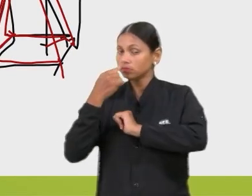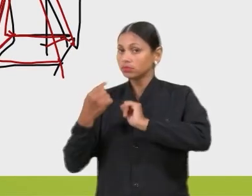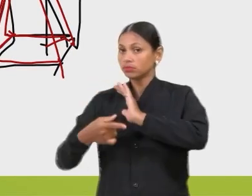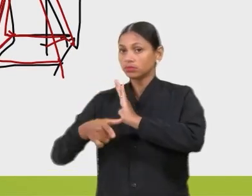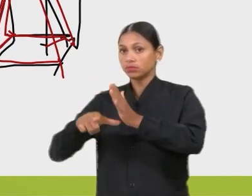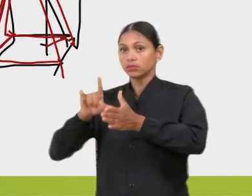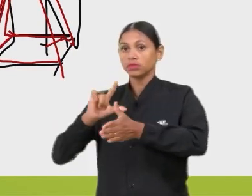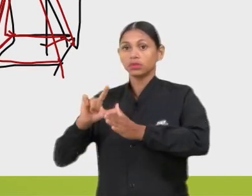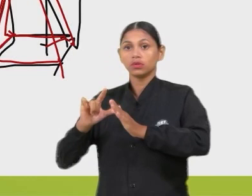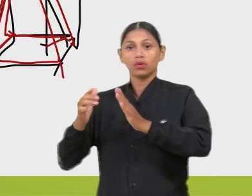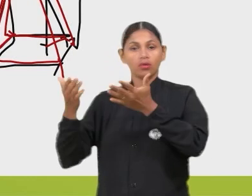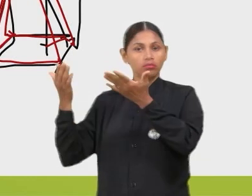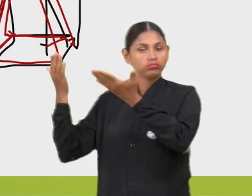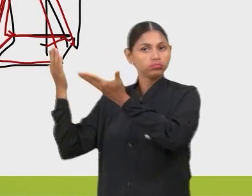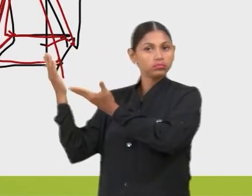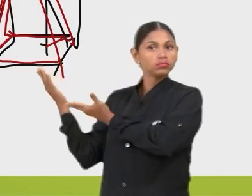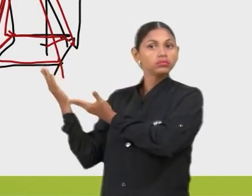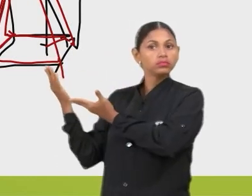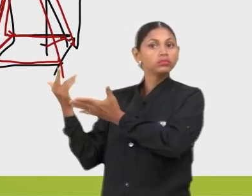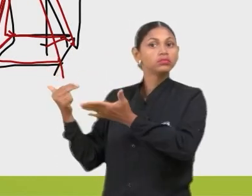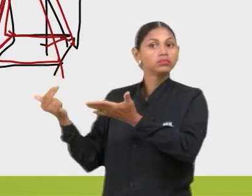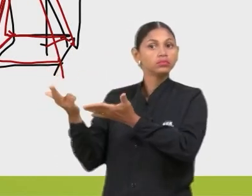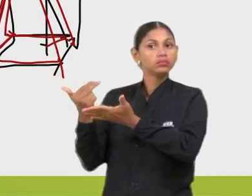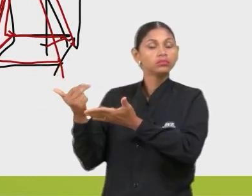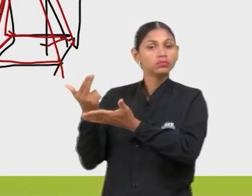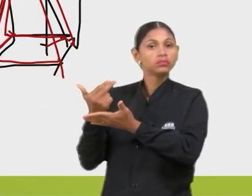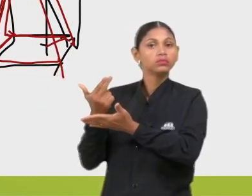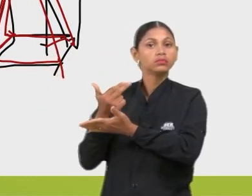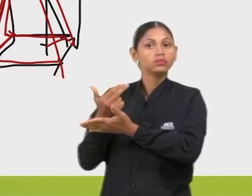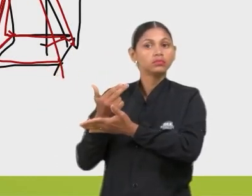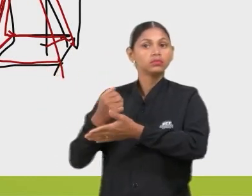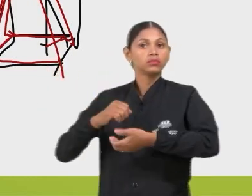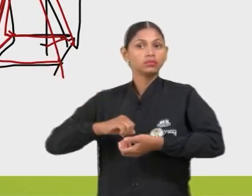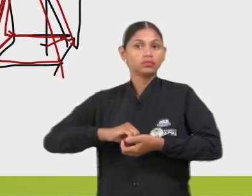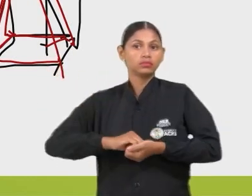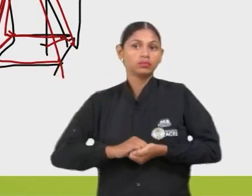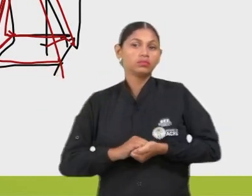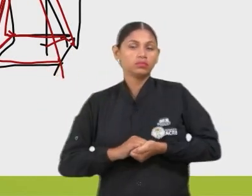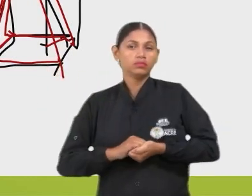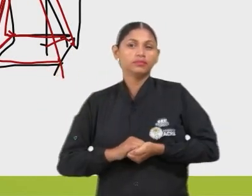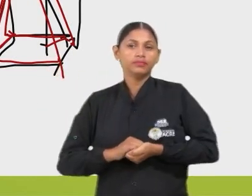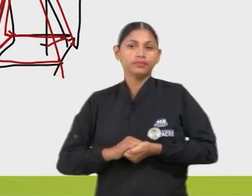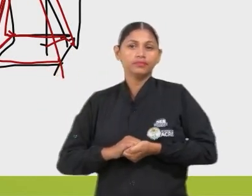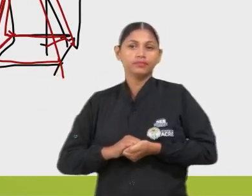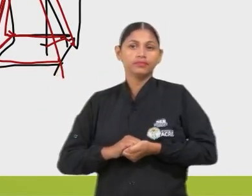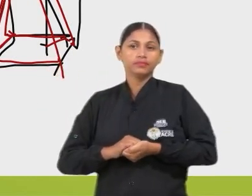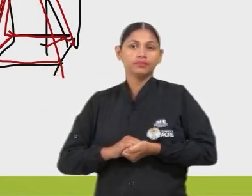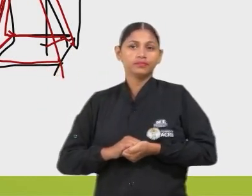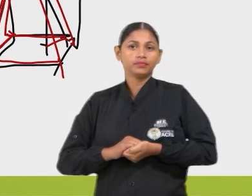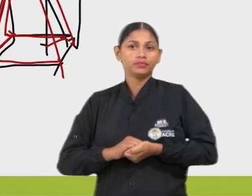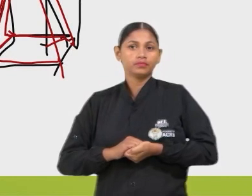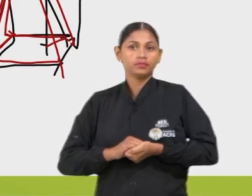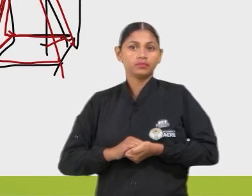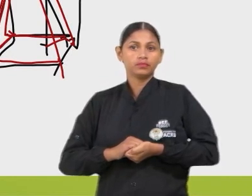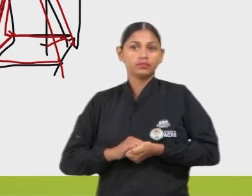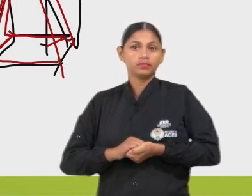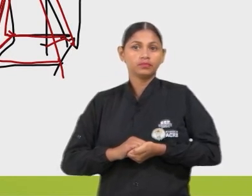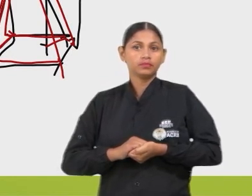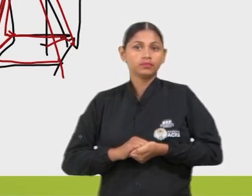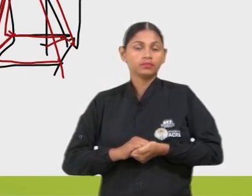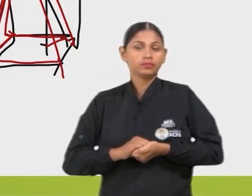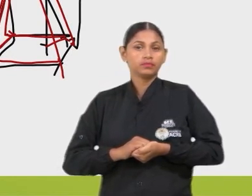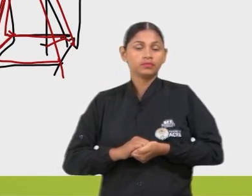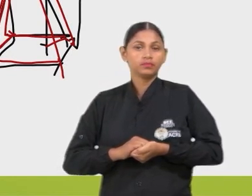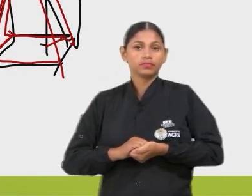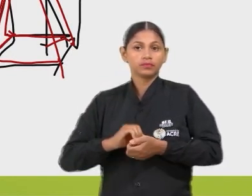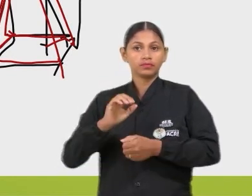ó. Tá bom? Então, essa parte interna da figura, ela representa apenas um terço, tá bom? Por isso, a área da